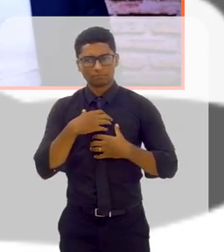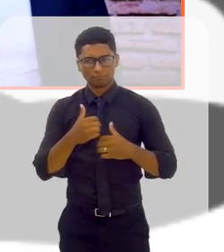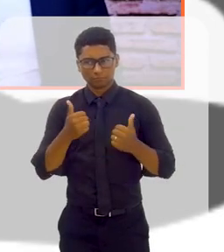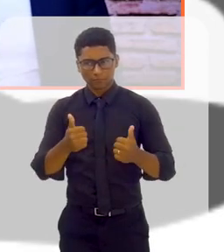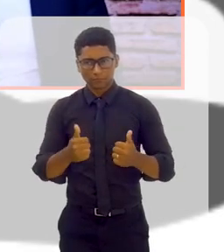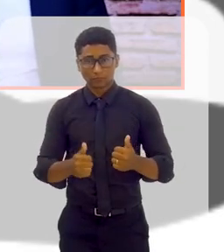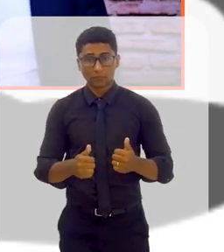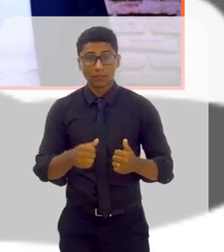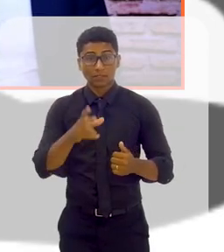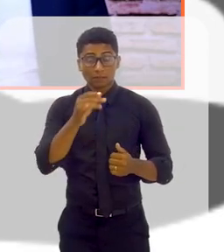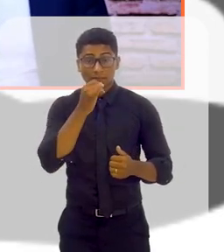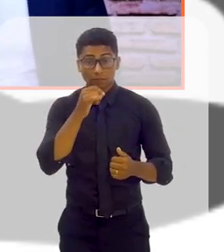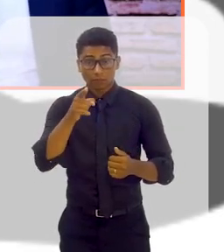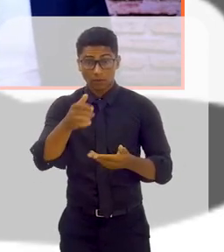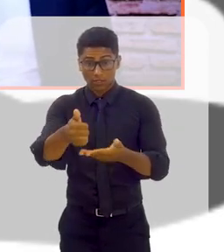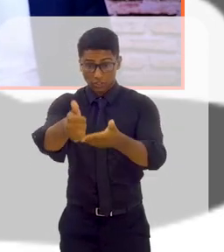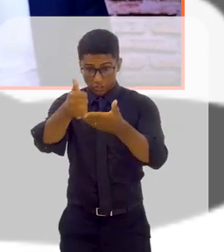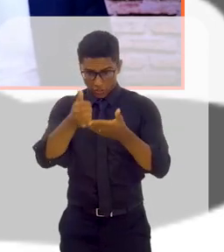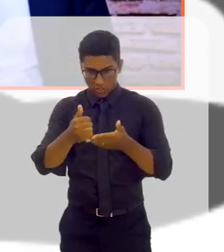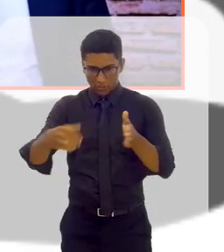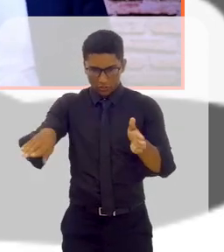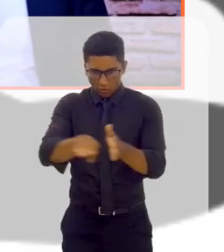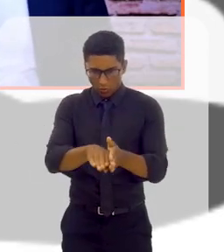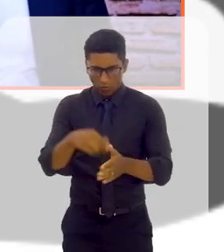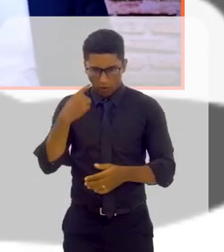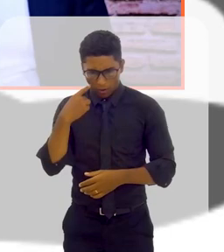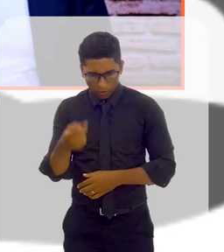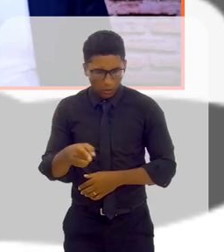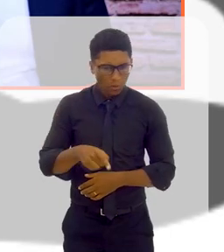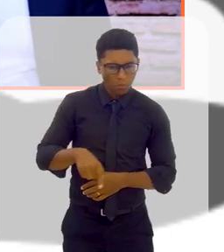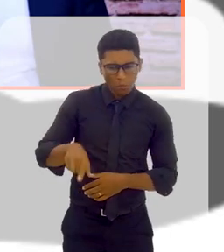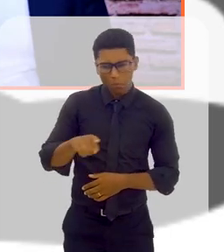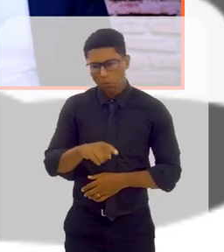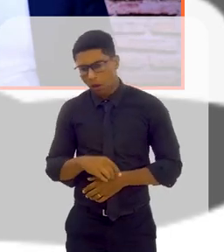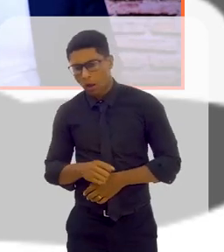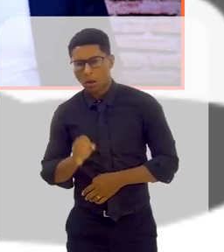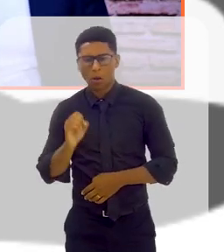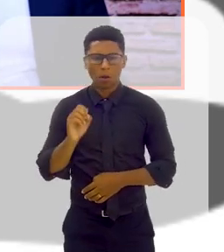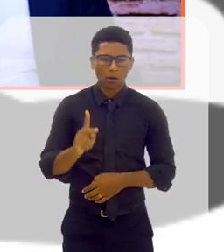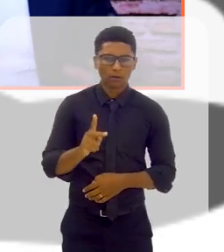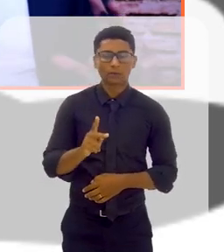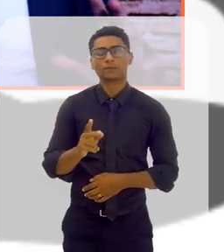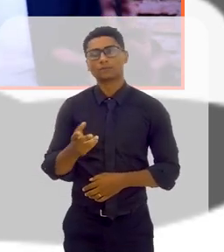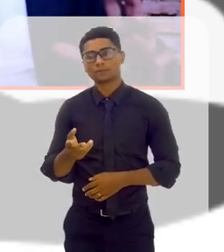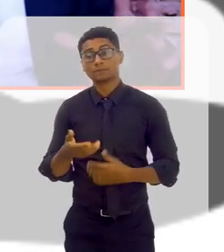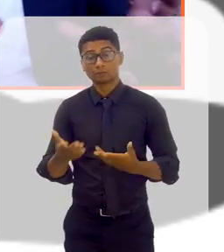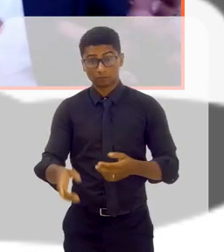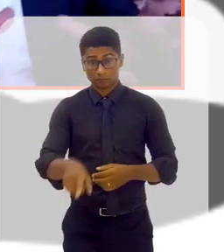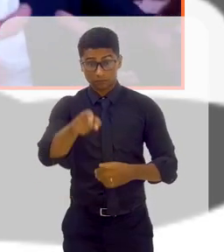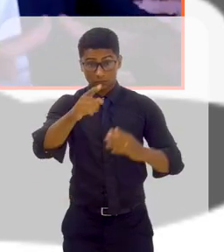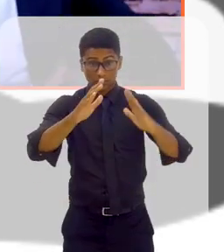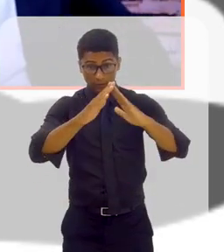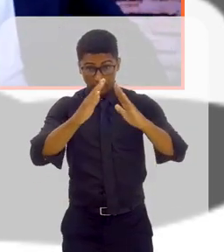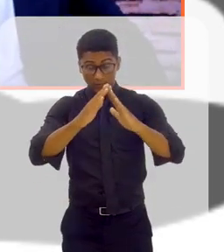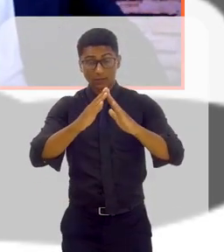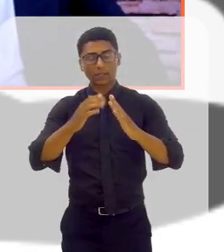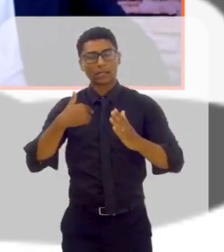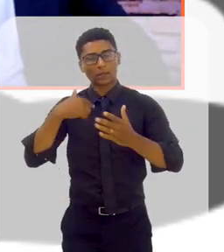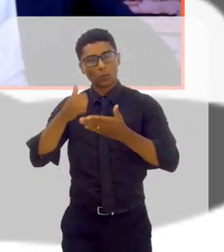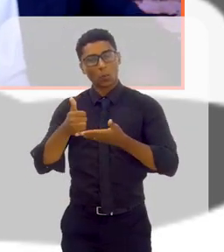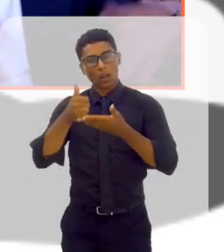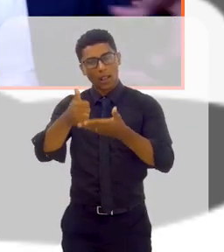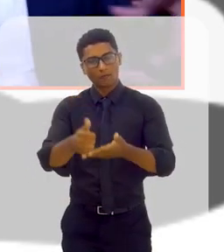Cláudia você só paga quando você recebe o produto Quando você vê o produto né então a pessoa fica naquela insegurança